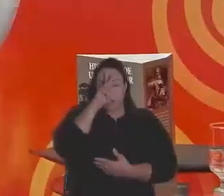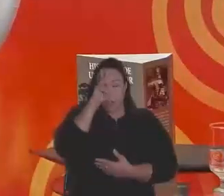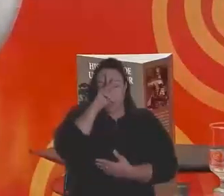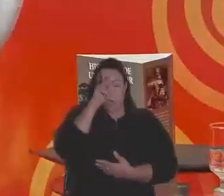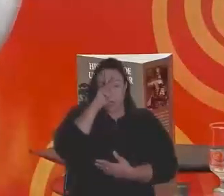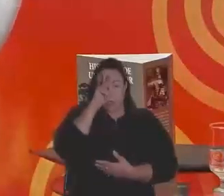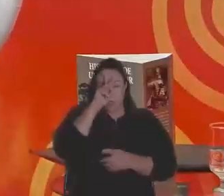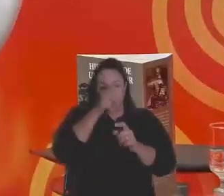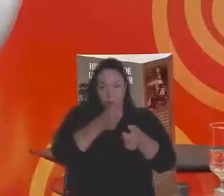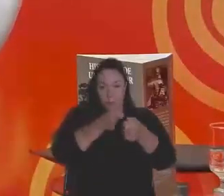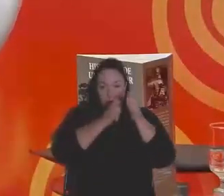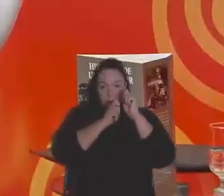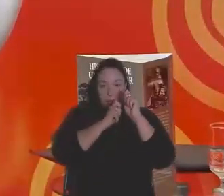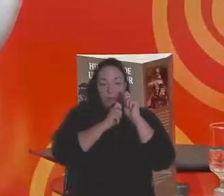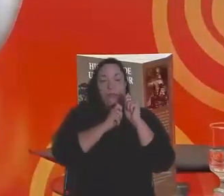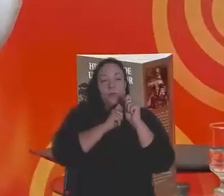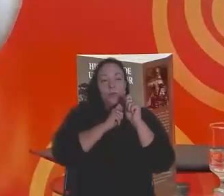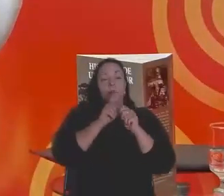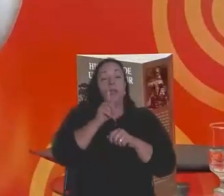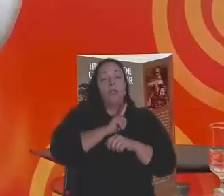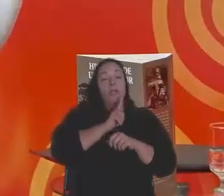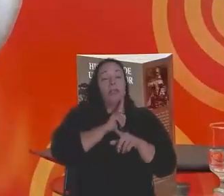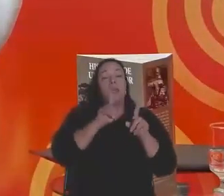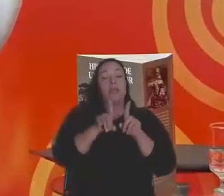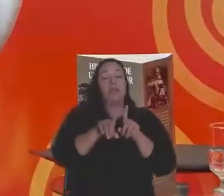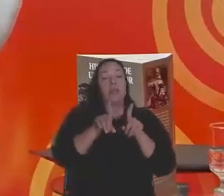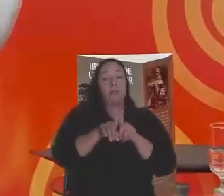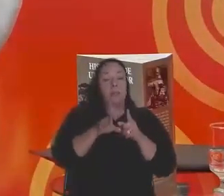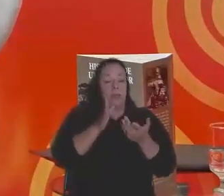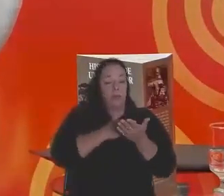Histórias de Pescador. E tem também um livro